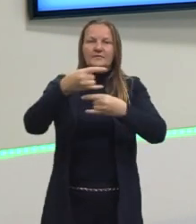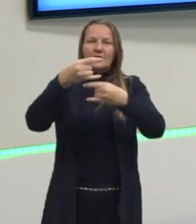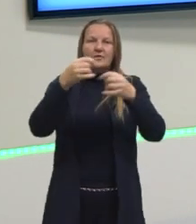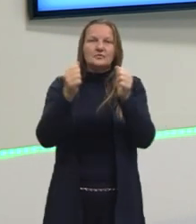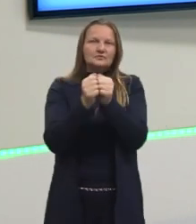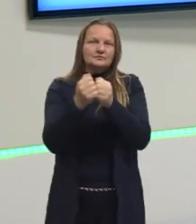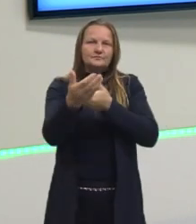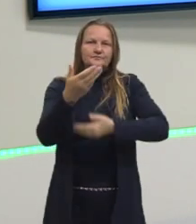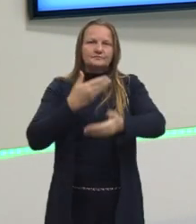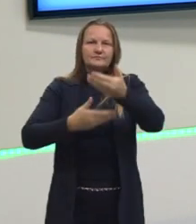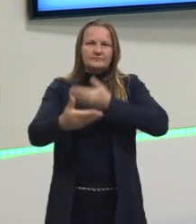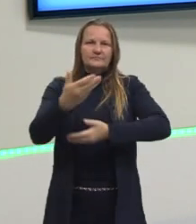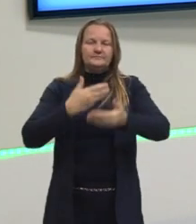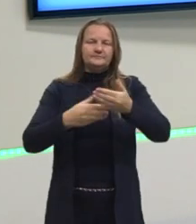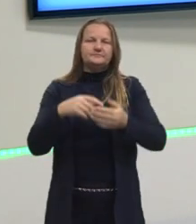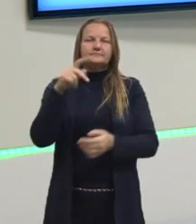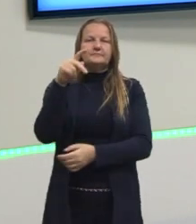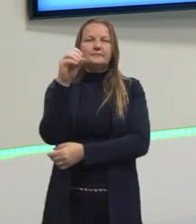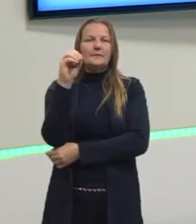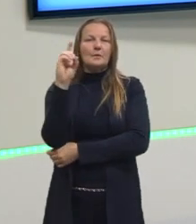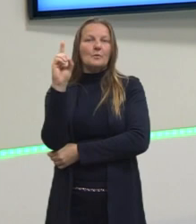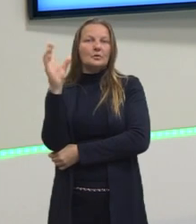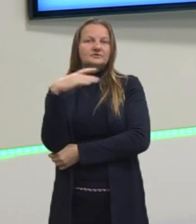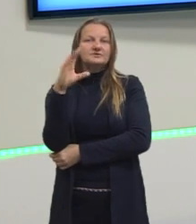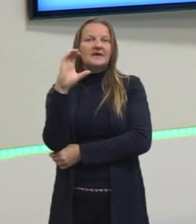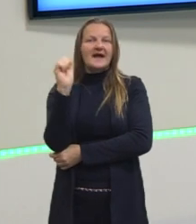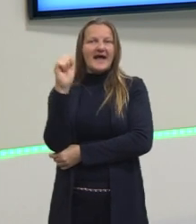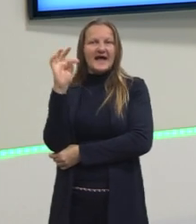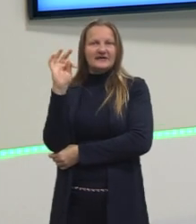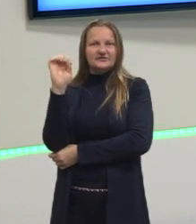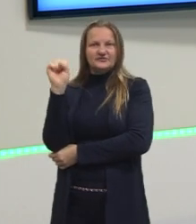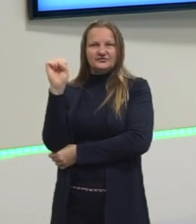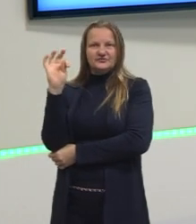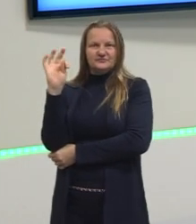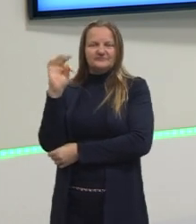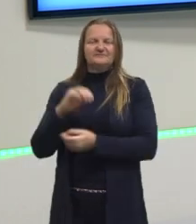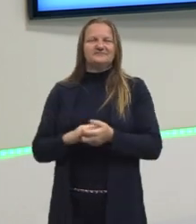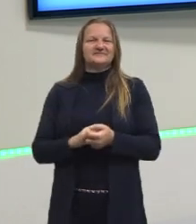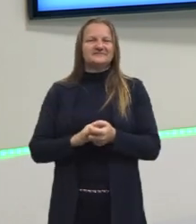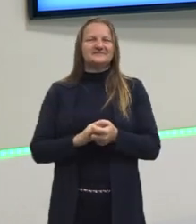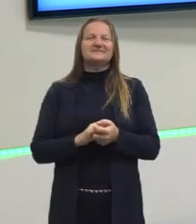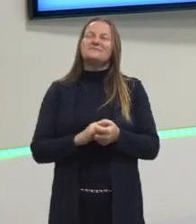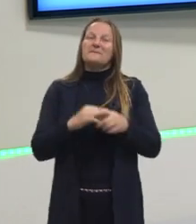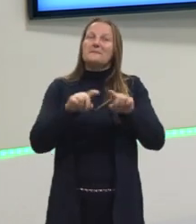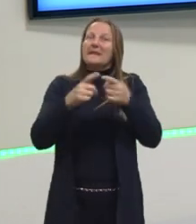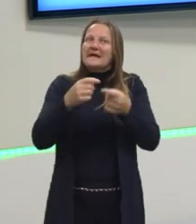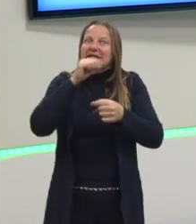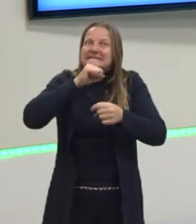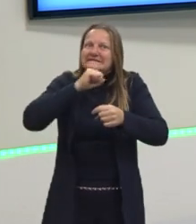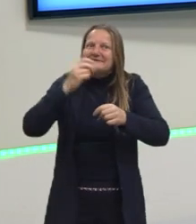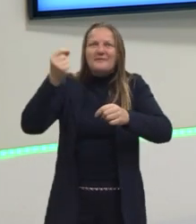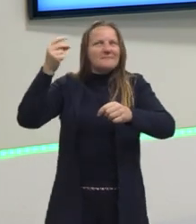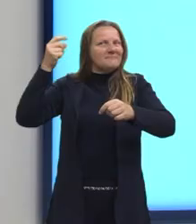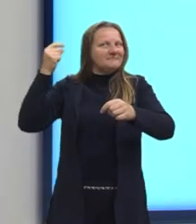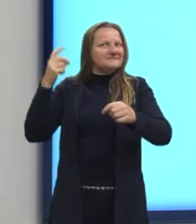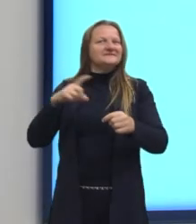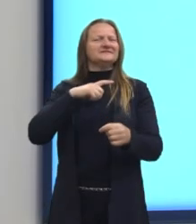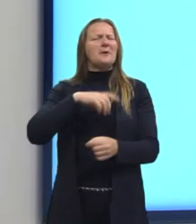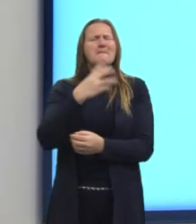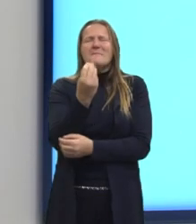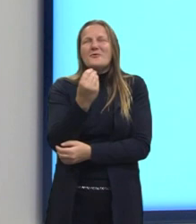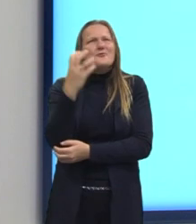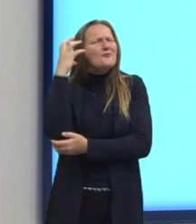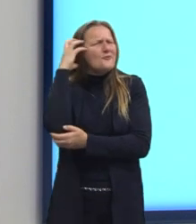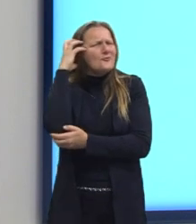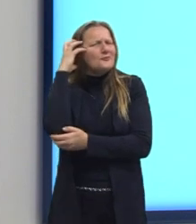questão da Rádio onde a gente só tem acesso ao som né mas então antigamente a gente tinha muito